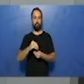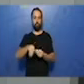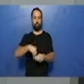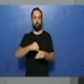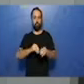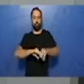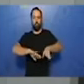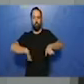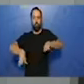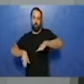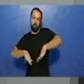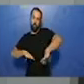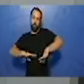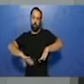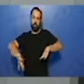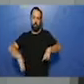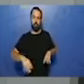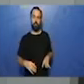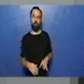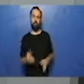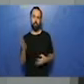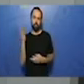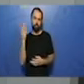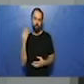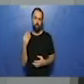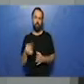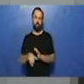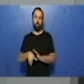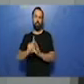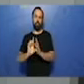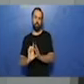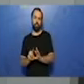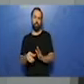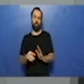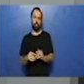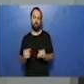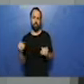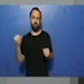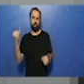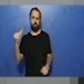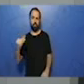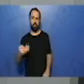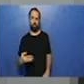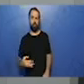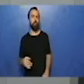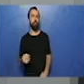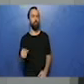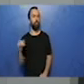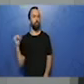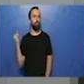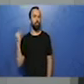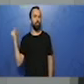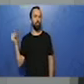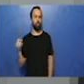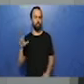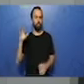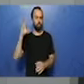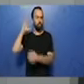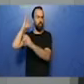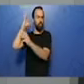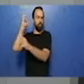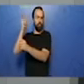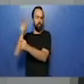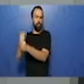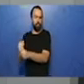Antes de começarmos a falar sobre a separação de misturas, é importante recordarmos o nosso assunto da nossa aula anterior de